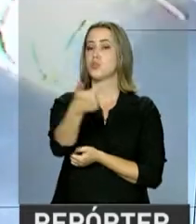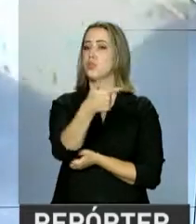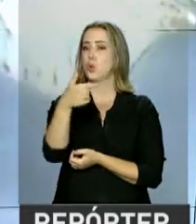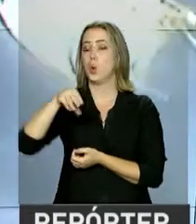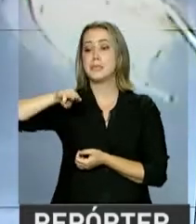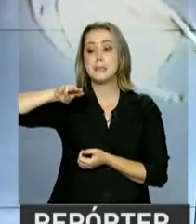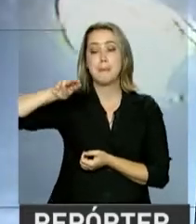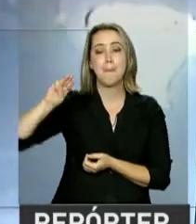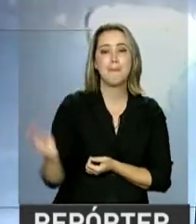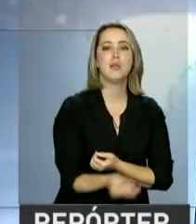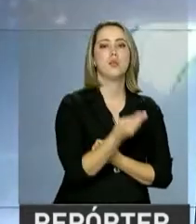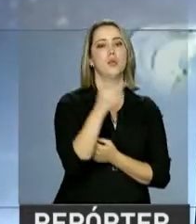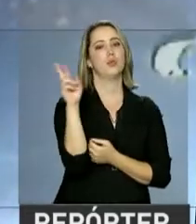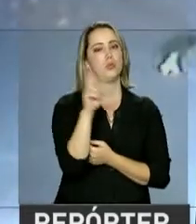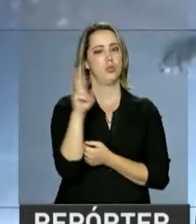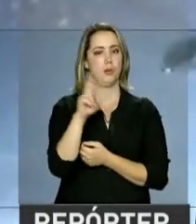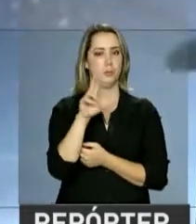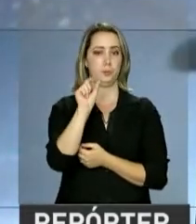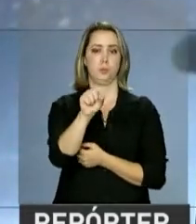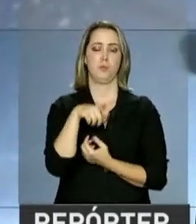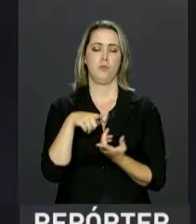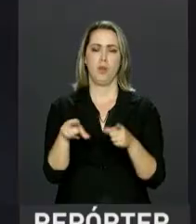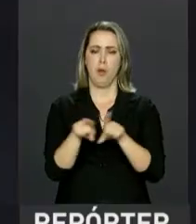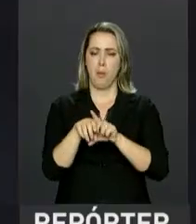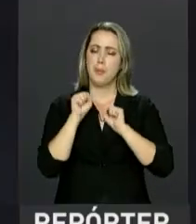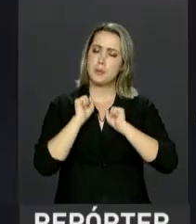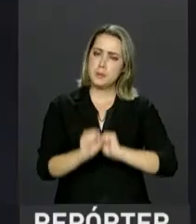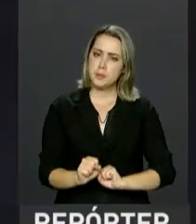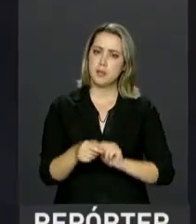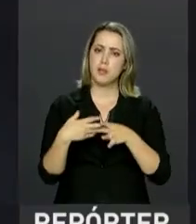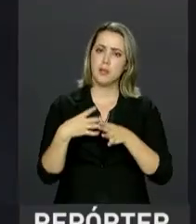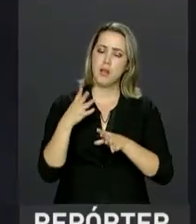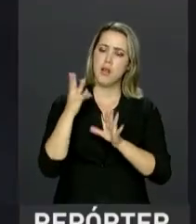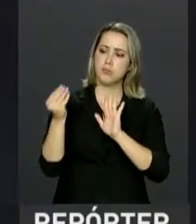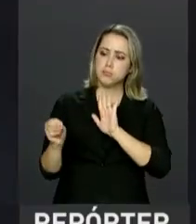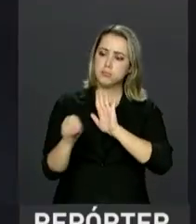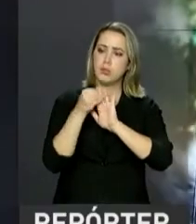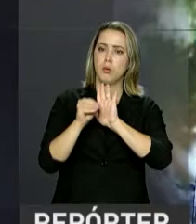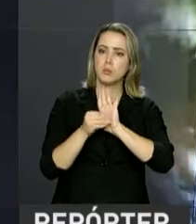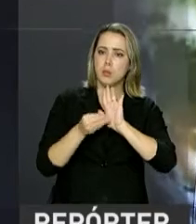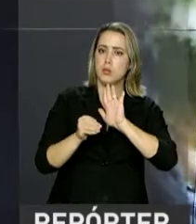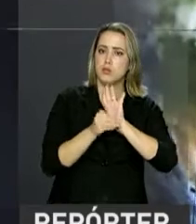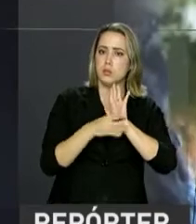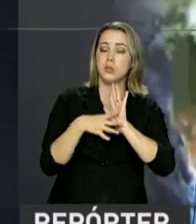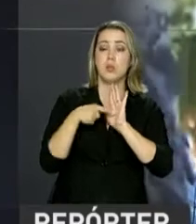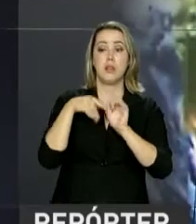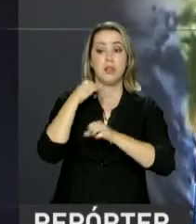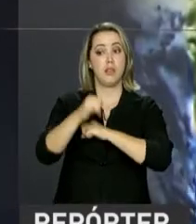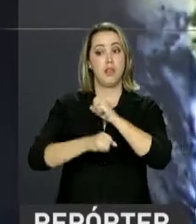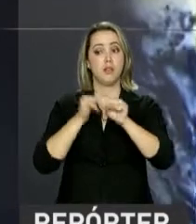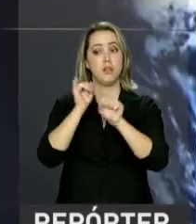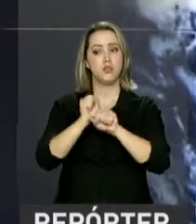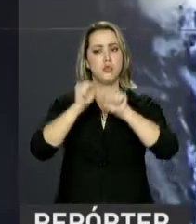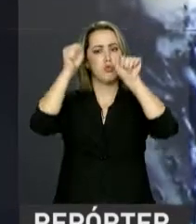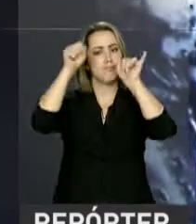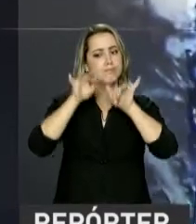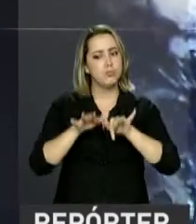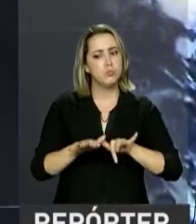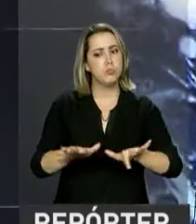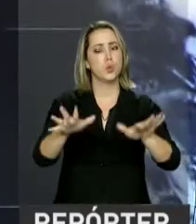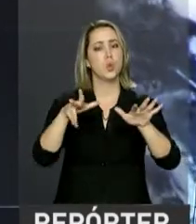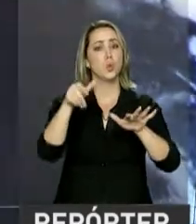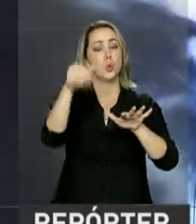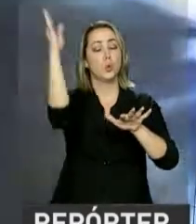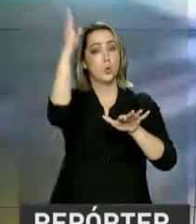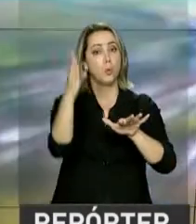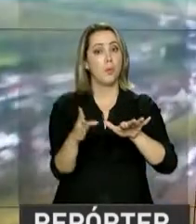e 700 milhões de reais o satélite vai permitir a implementação do plano nacional de banda larga o equipamento possibilita o